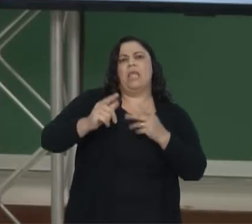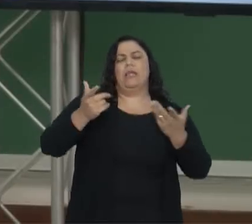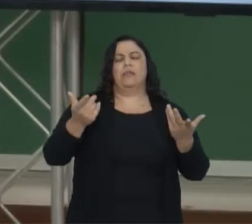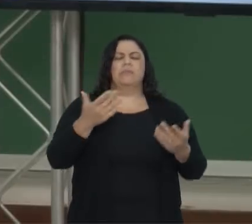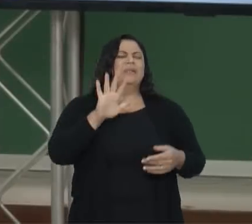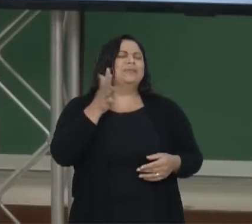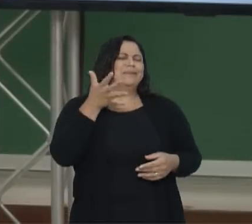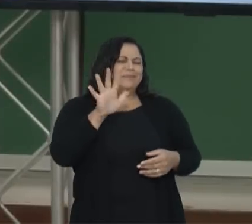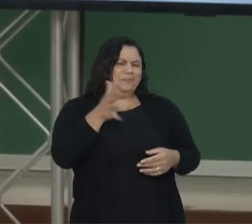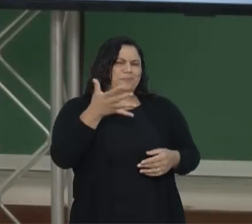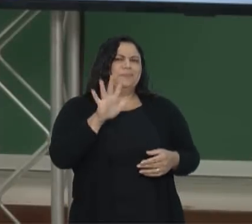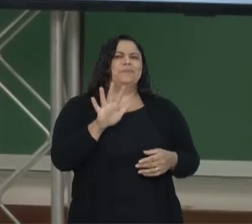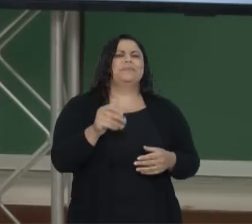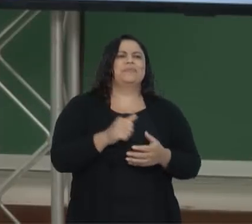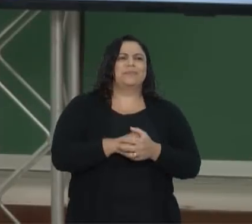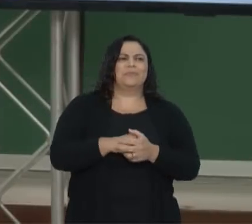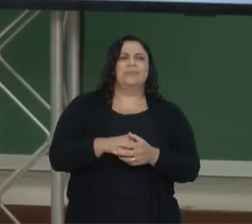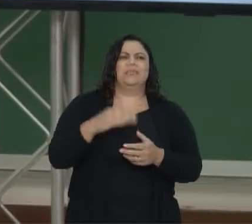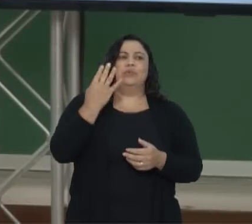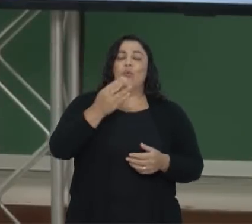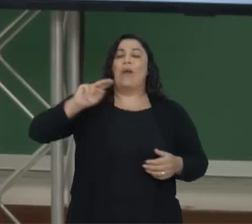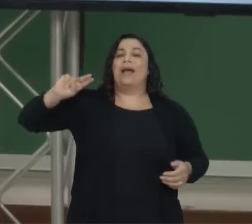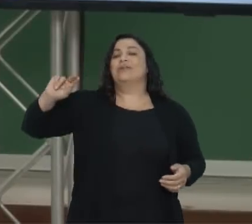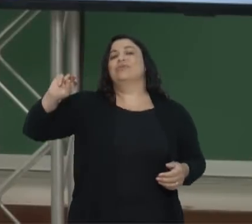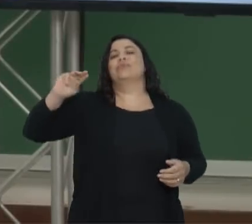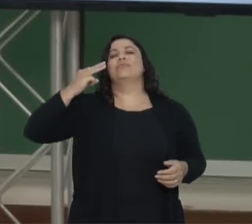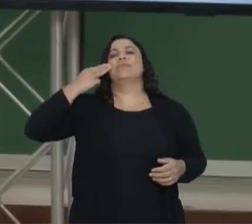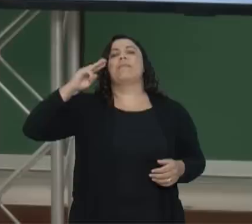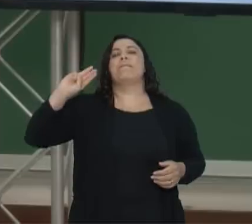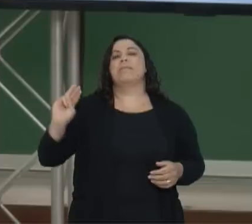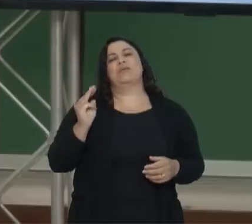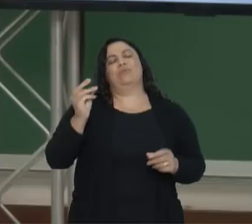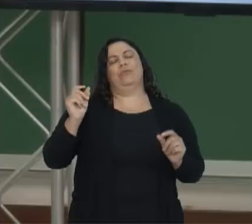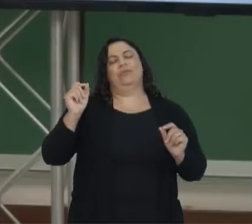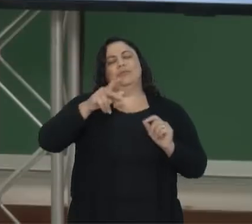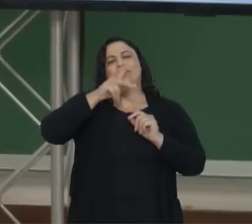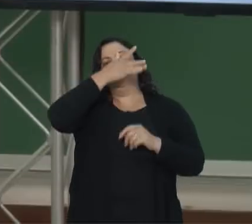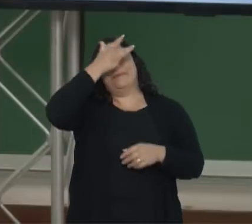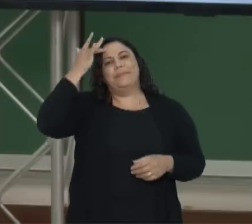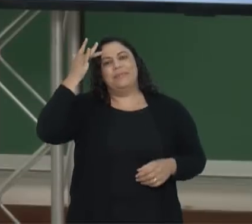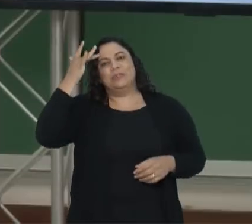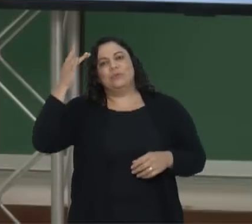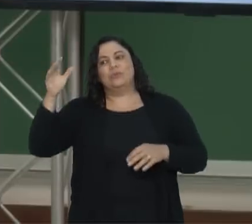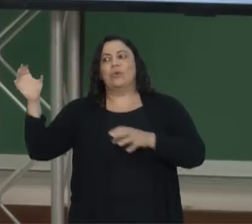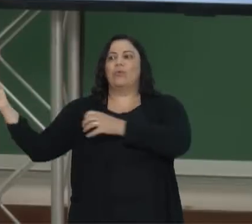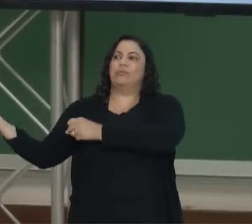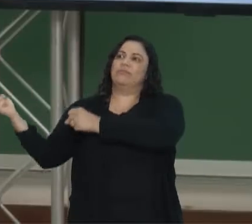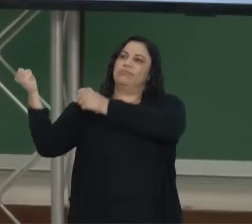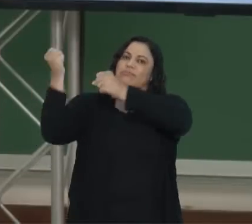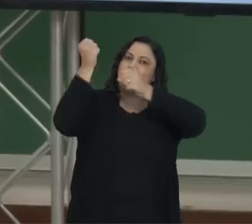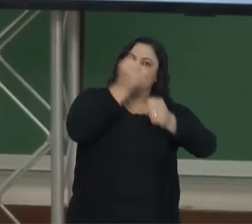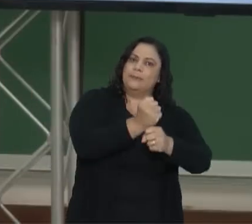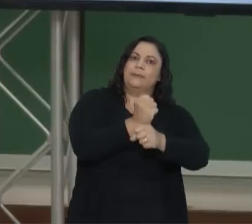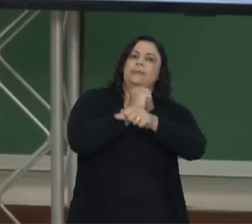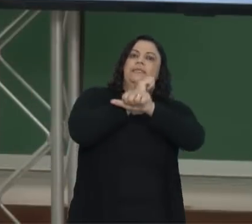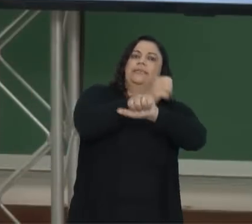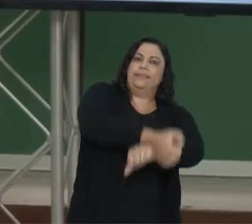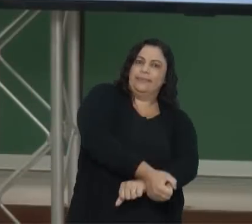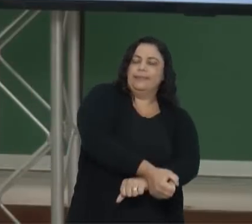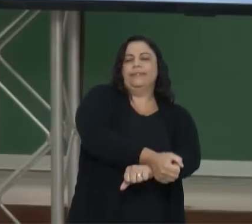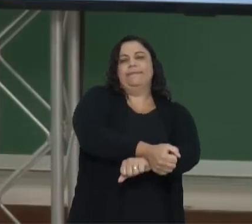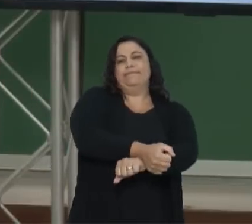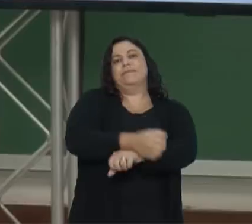de pessoas foram trazidos, né, de diferentes grupos étnicos, foram trazidos para o Brasil como escravos. Aqui